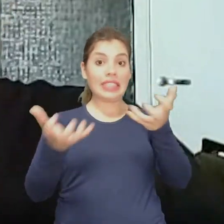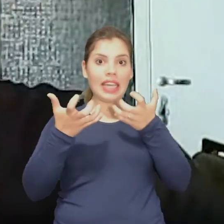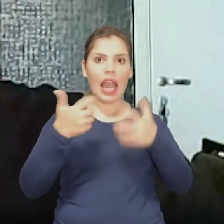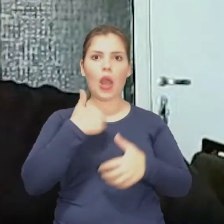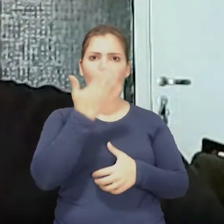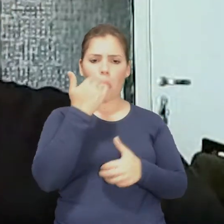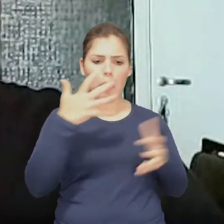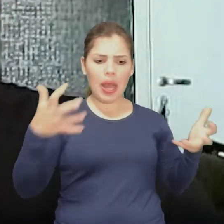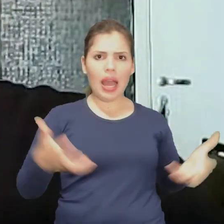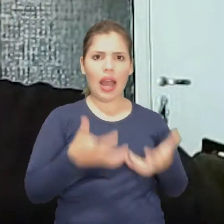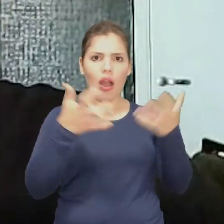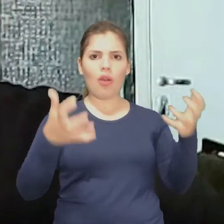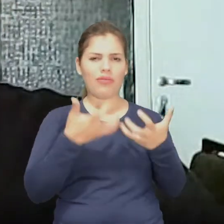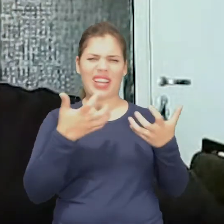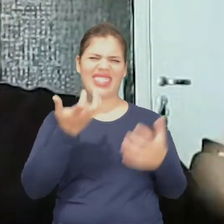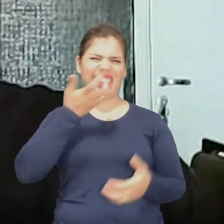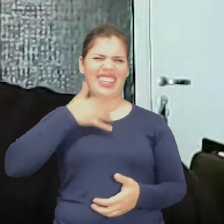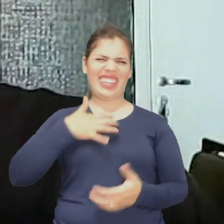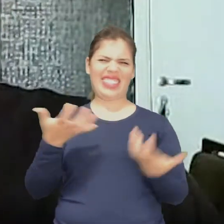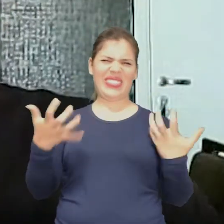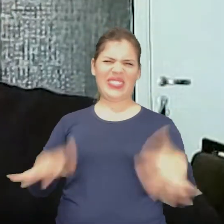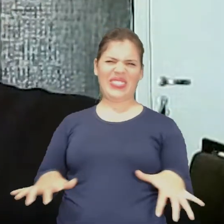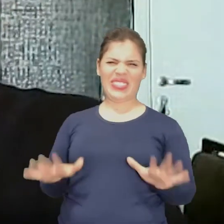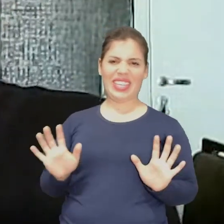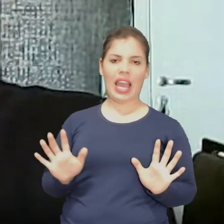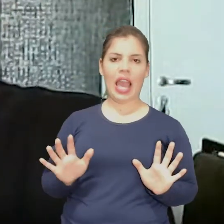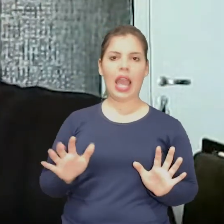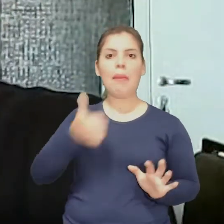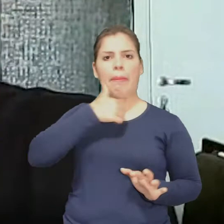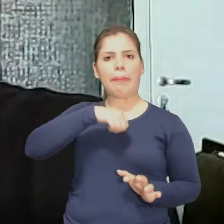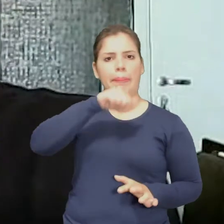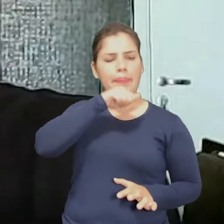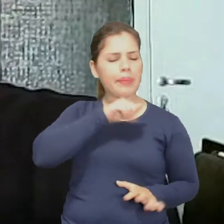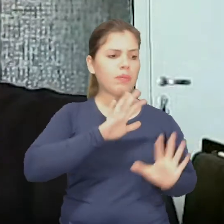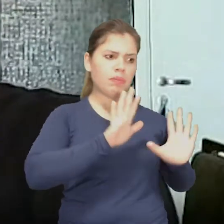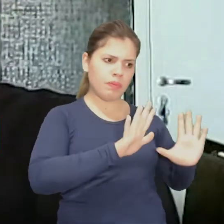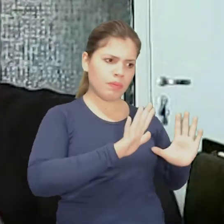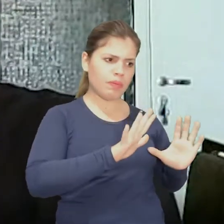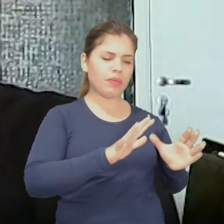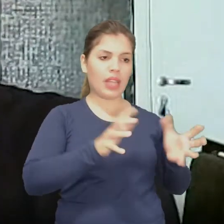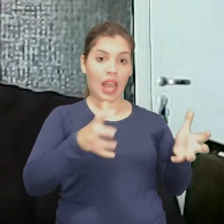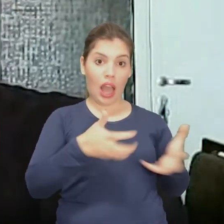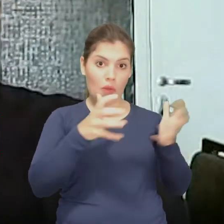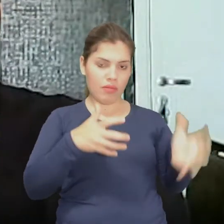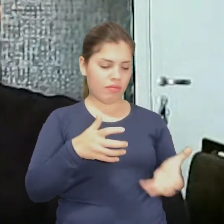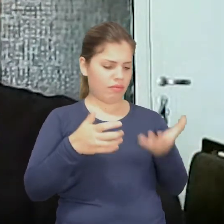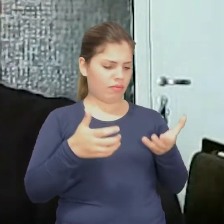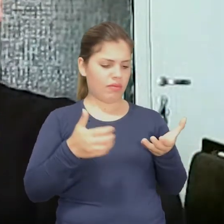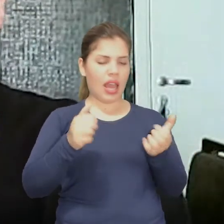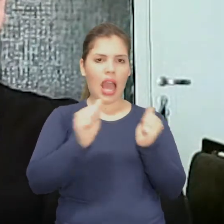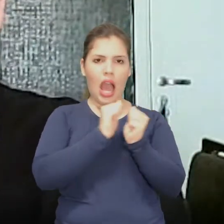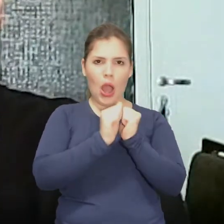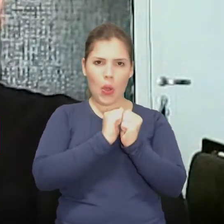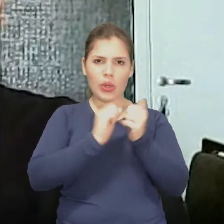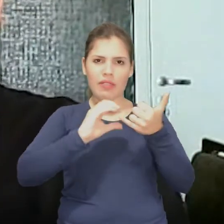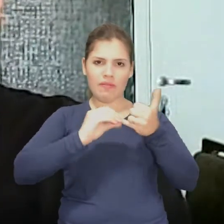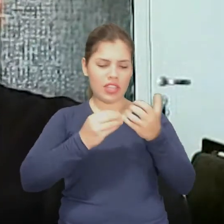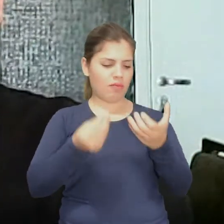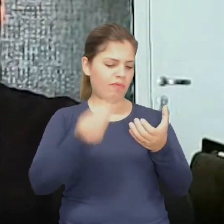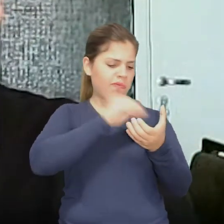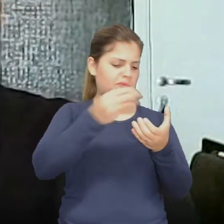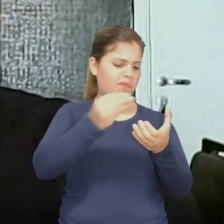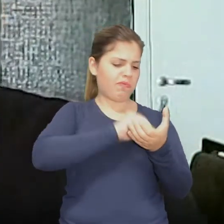alface. Criança não quer alface, criança quer pizza, quer hambúrguer, quer doce. Ela pegava o alface, colocava, sei lá, um arroz com feijão no meio,